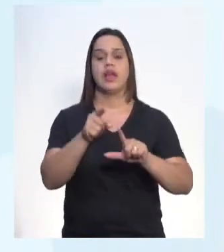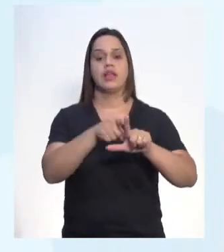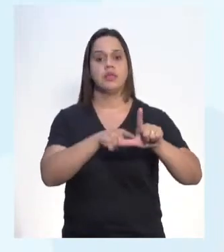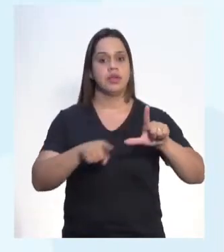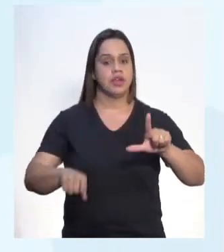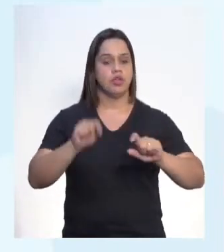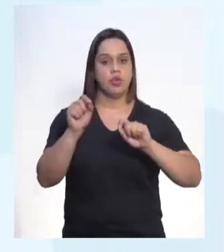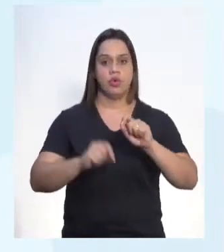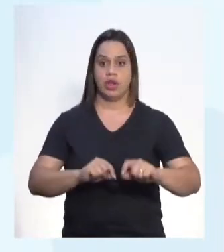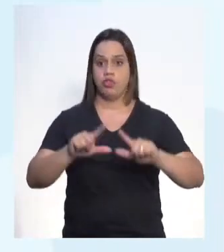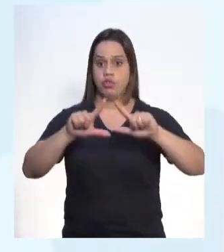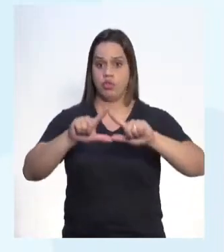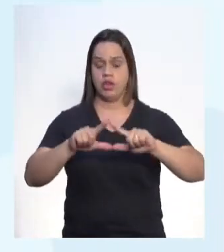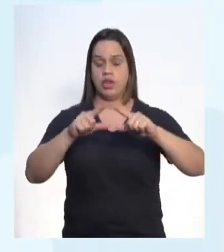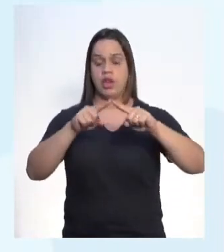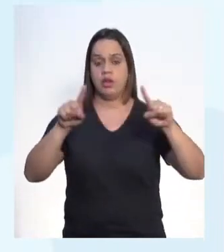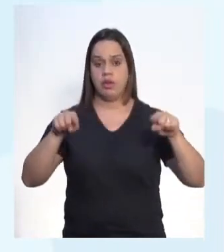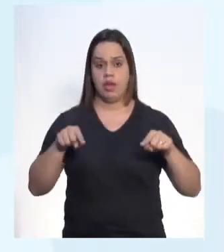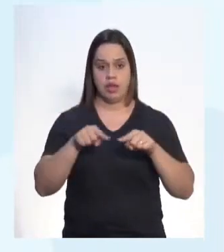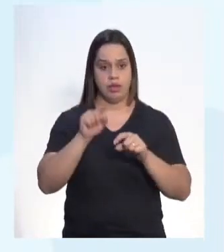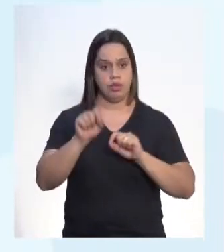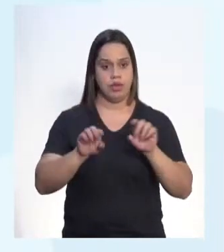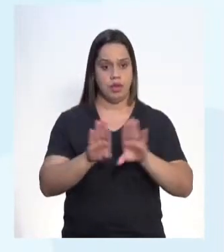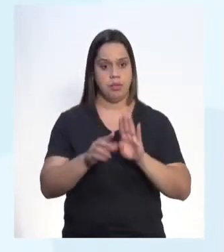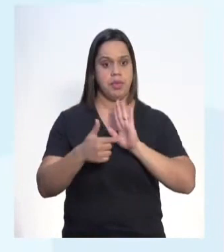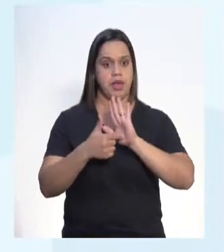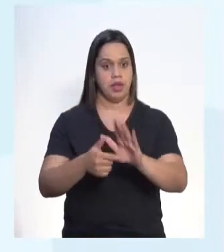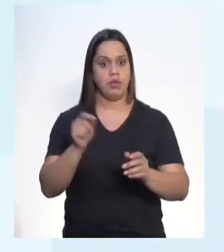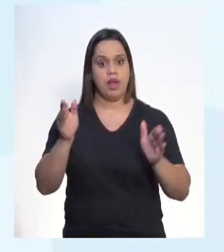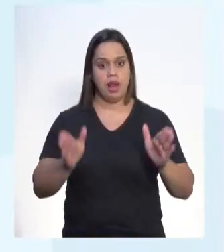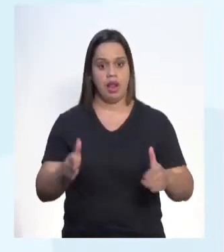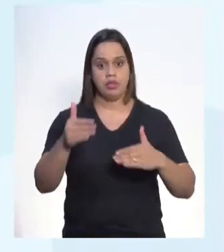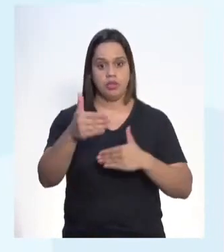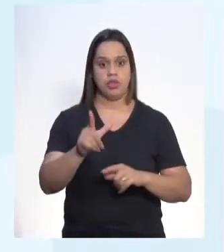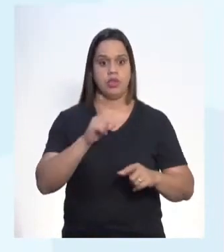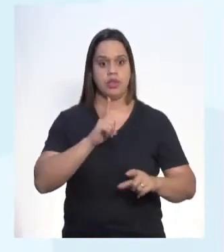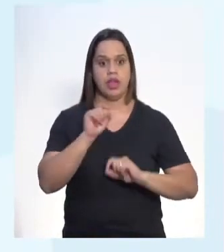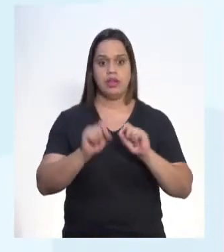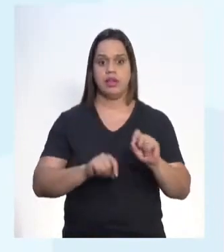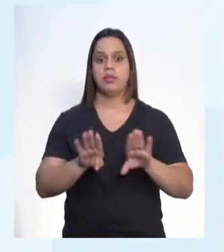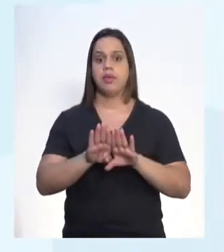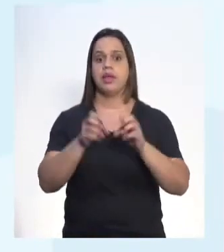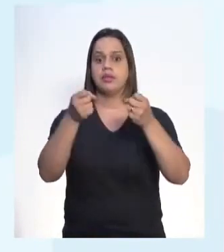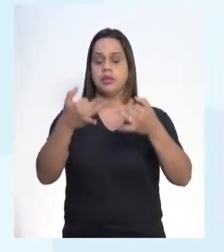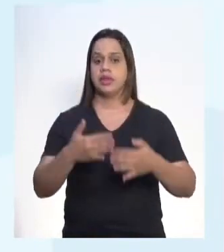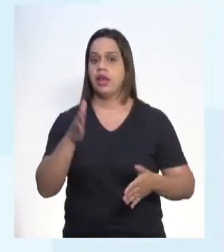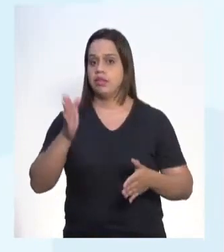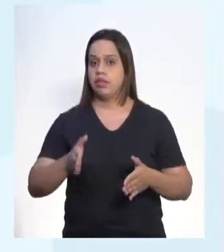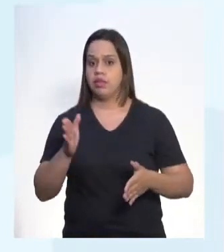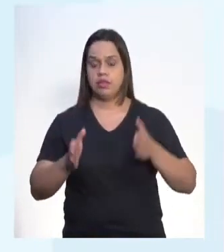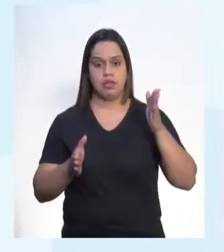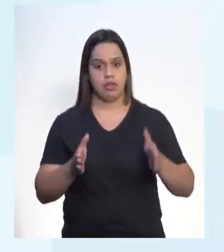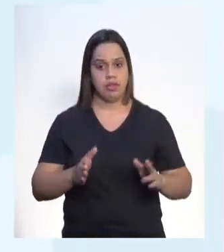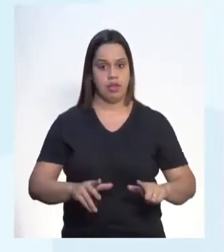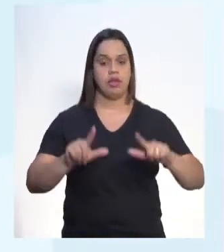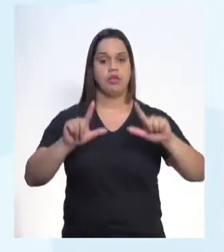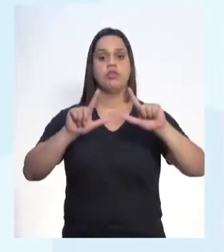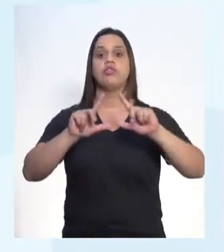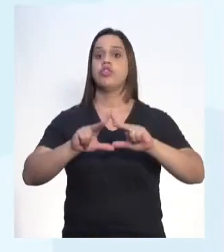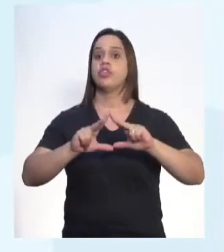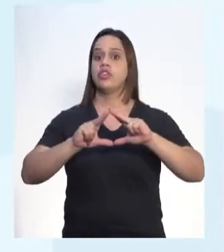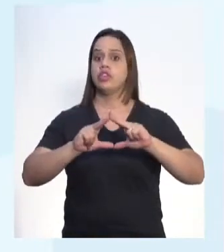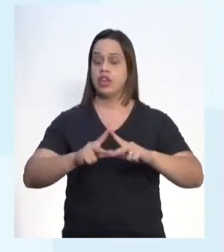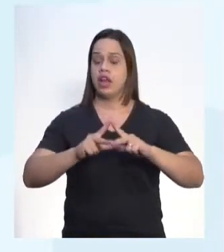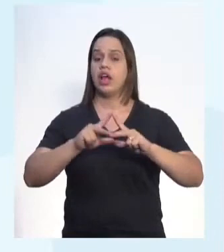triângulo retângulo. E determinar as medidas dos lados de triângulos